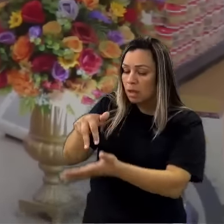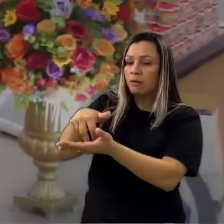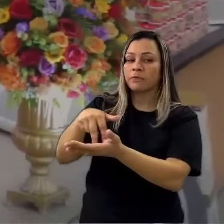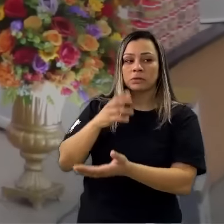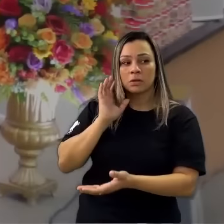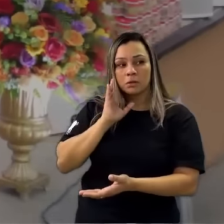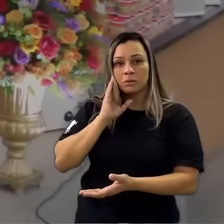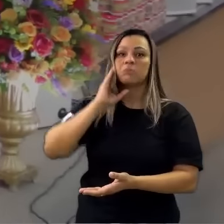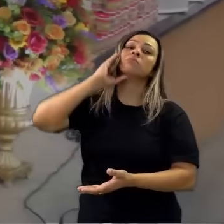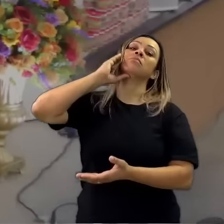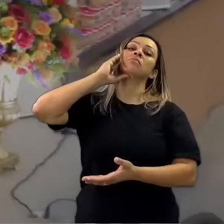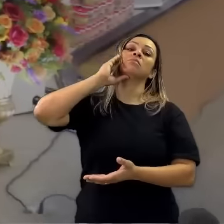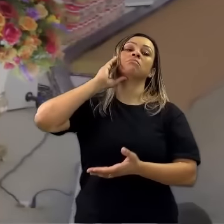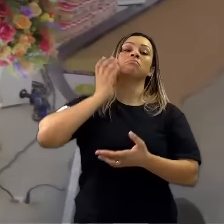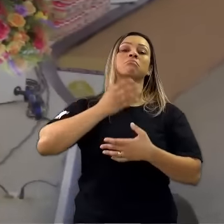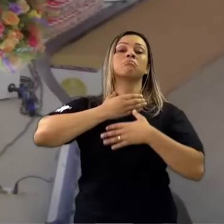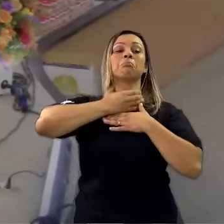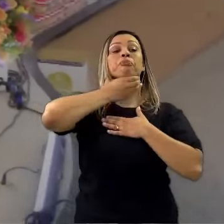pescoço